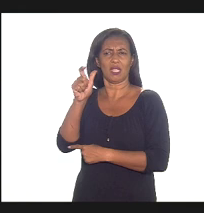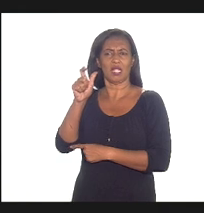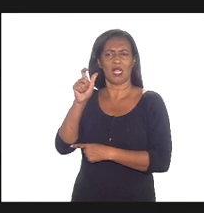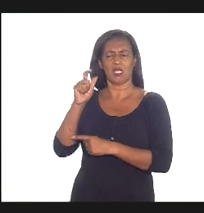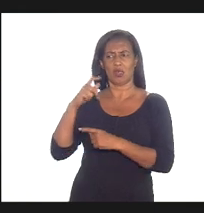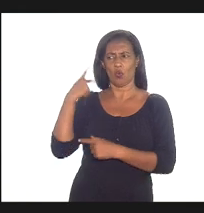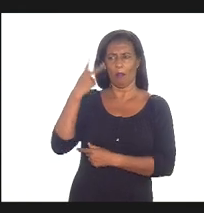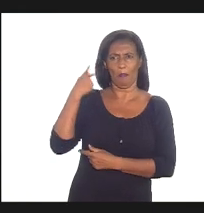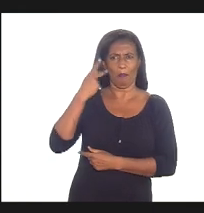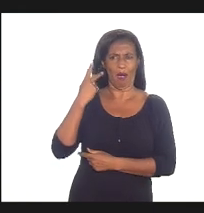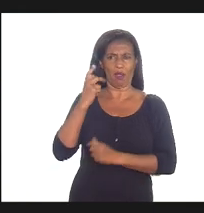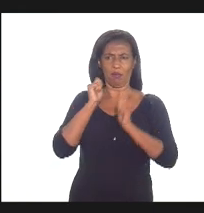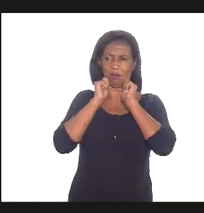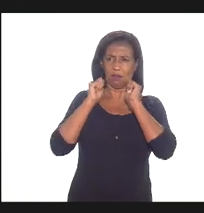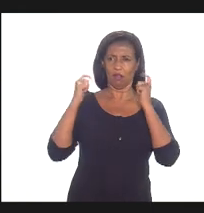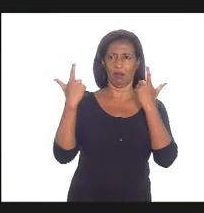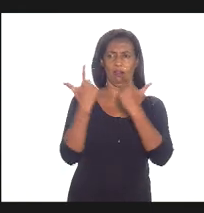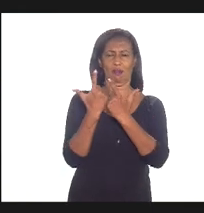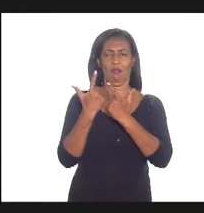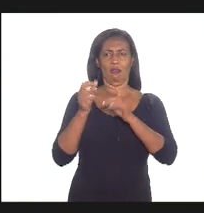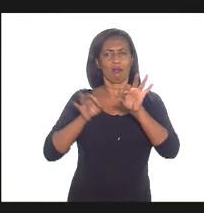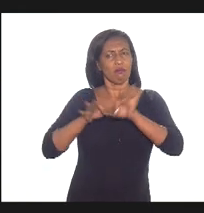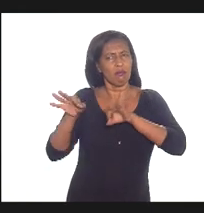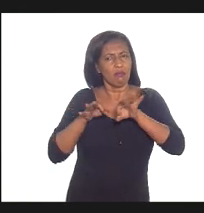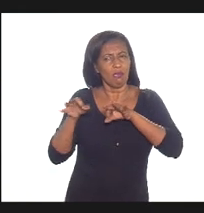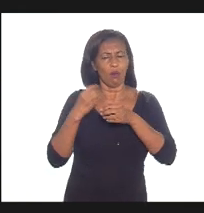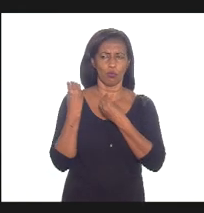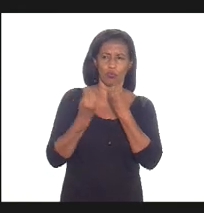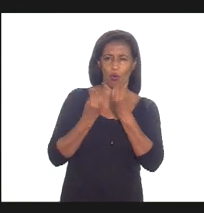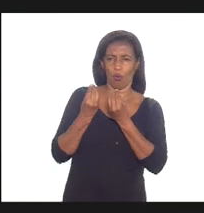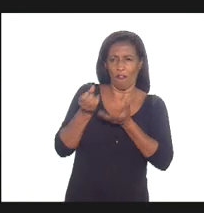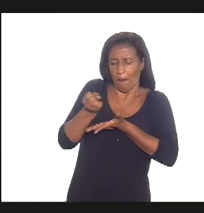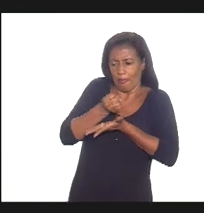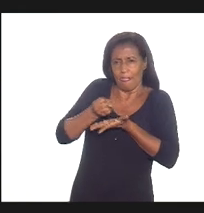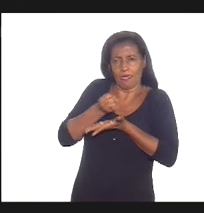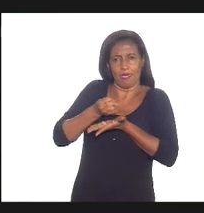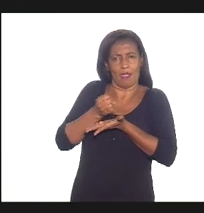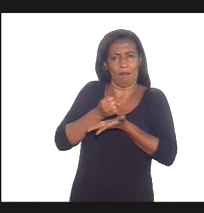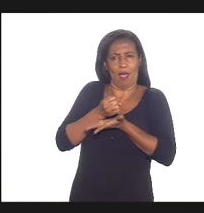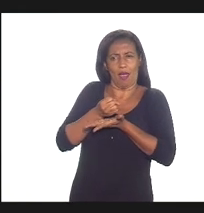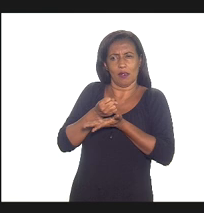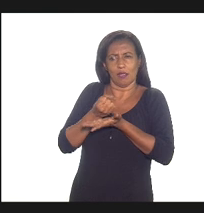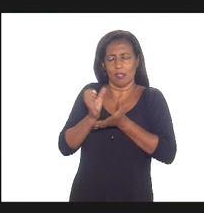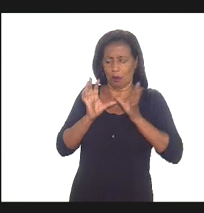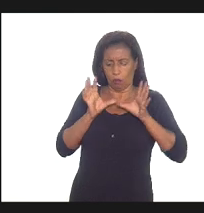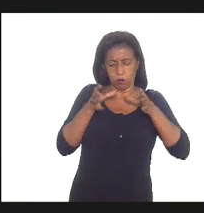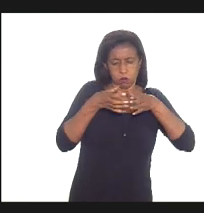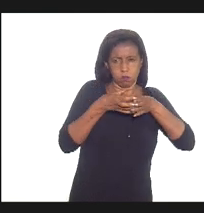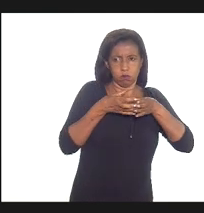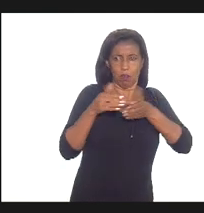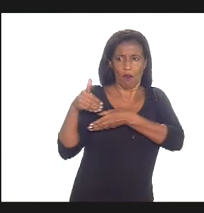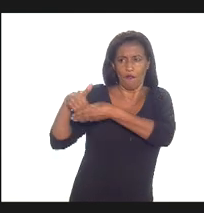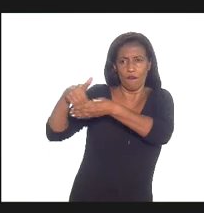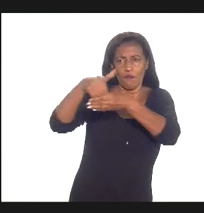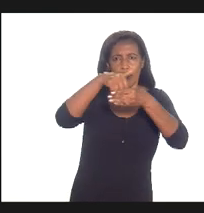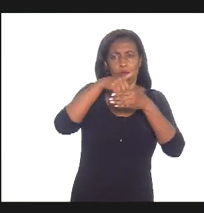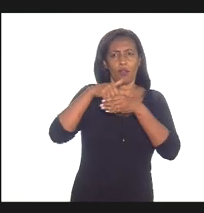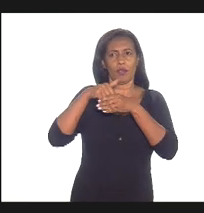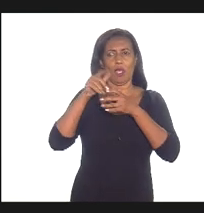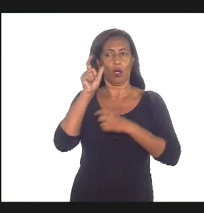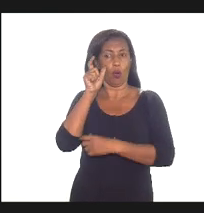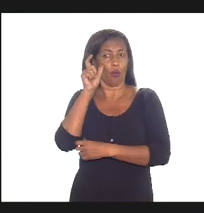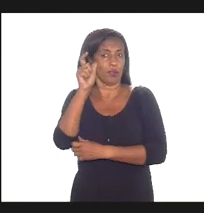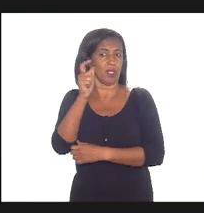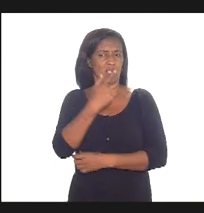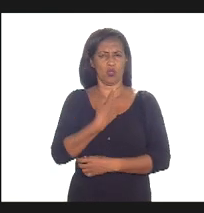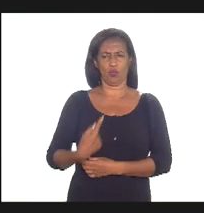tentando, de alguma forma, submeter deputados que são da base dele para terem que votar de acordo com os interesses do governador, acho que ele